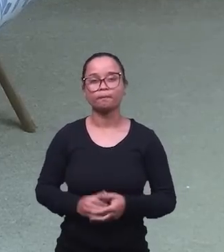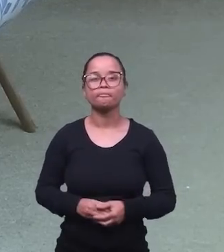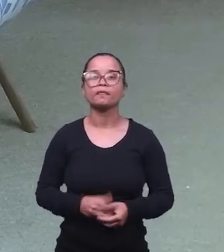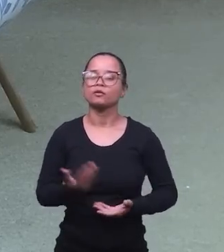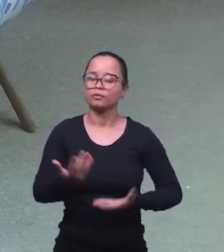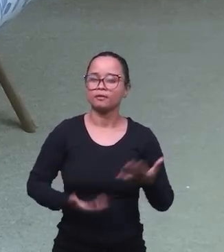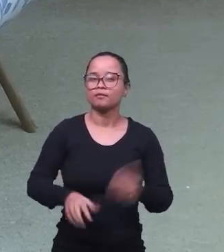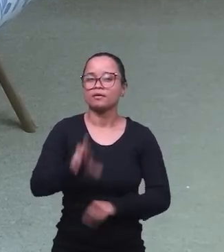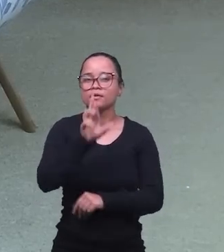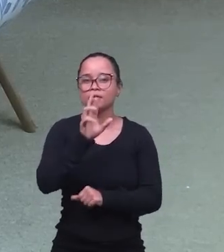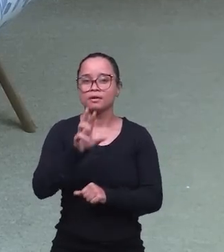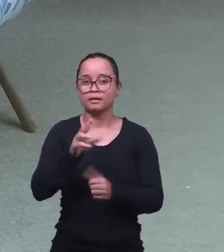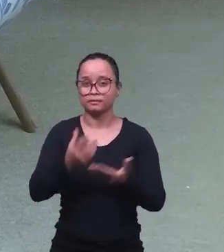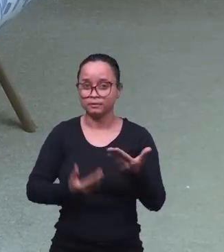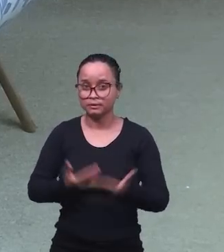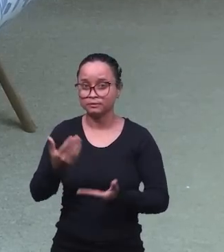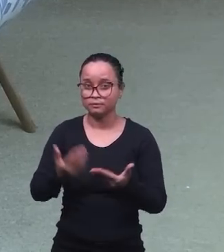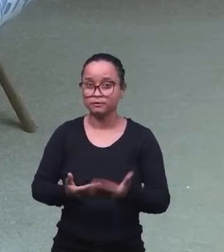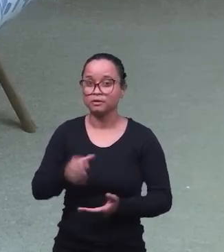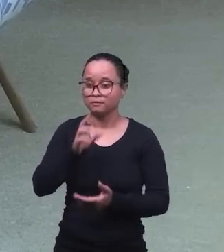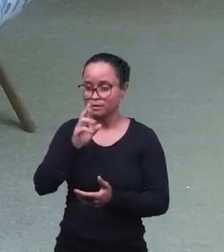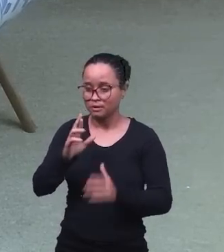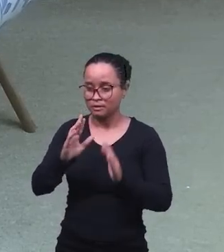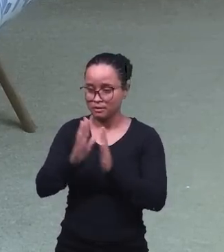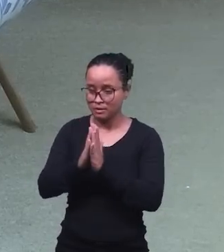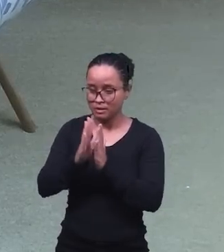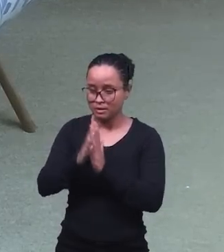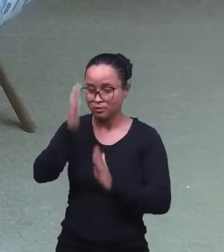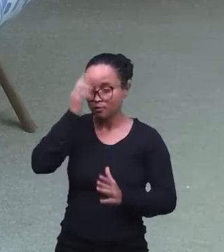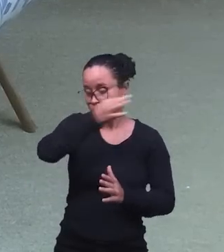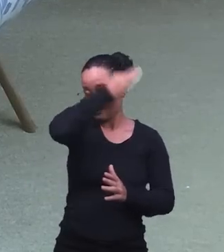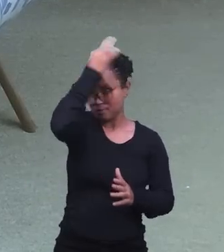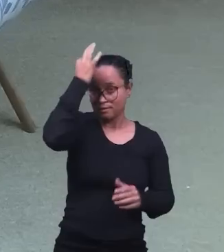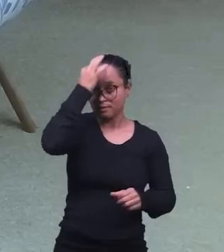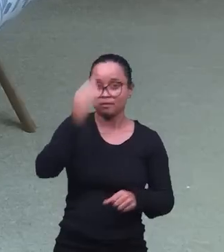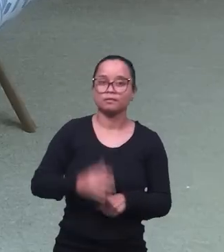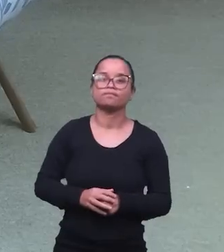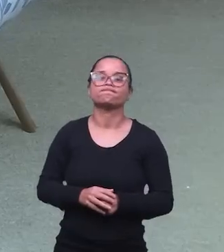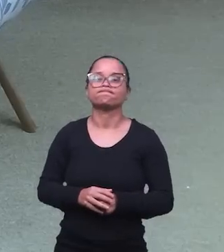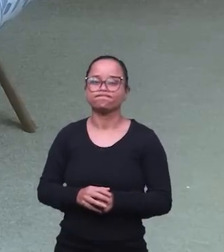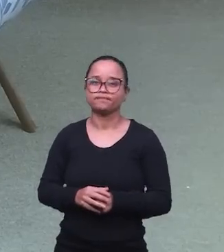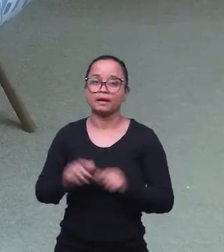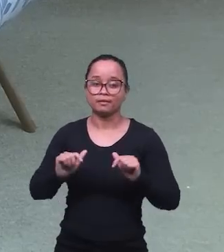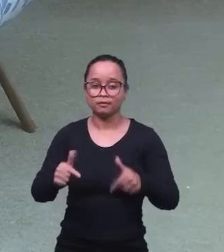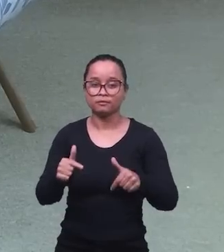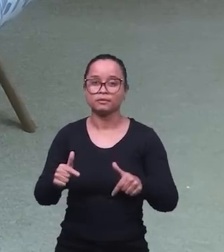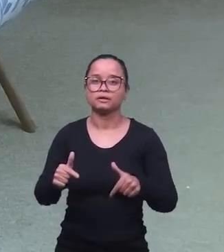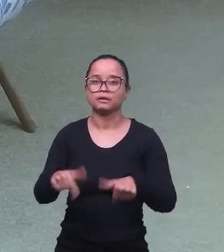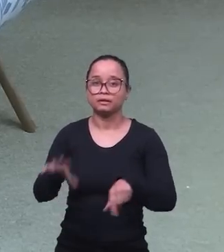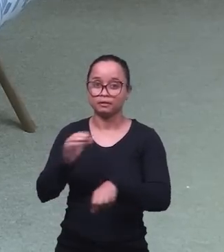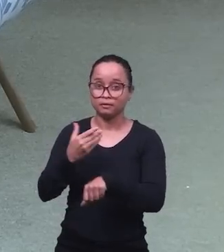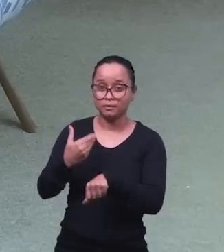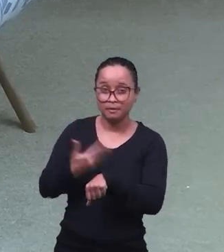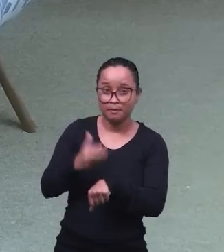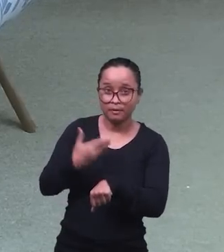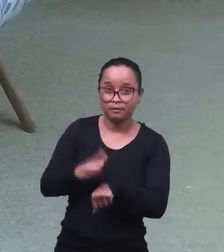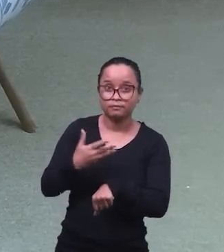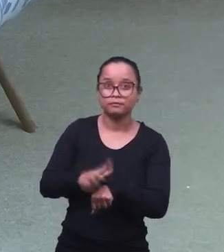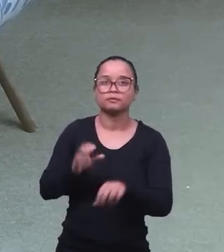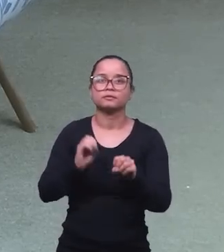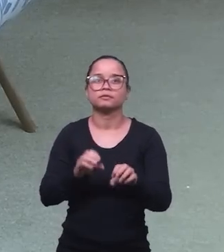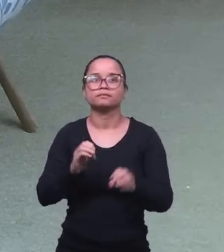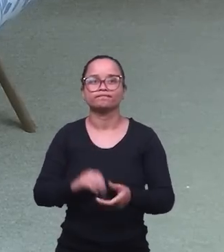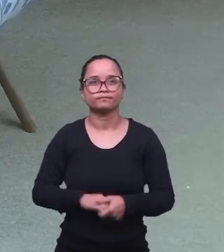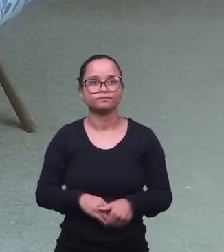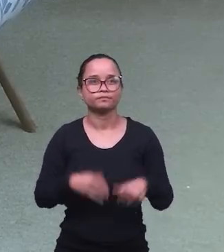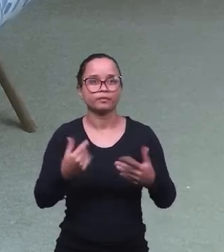igreja respondendo à ação do Espírito Santo, colocando em prática aquilo que lhe tem sido ensinado. Glória a Deus. Glória a Jesus. Amém. Muito